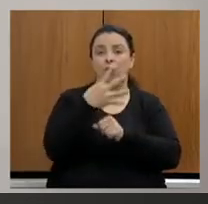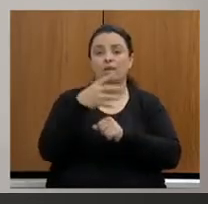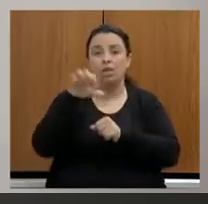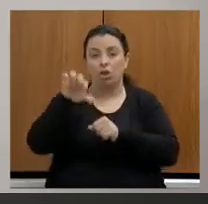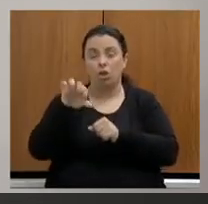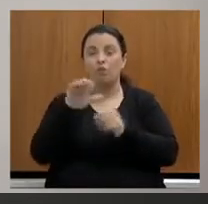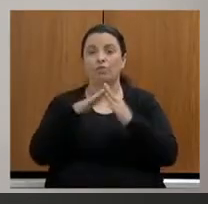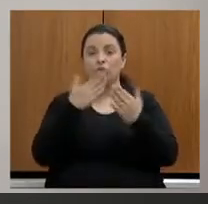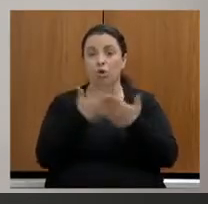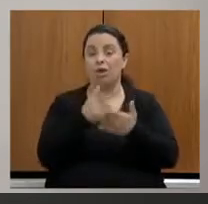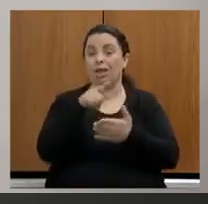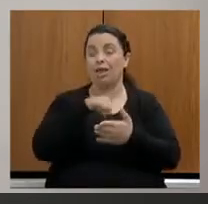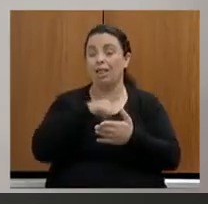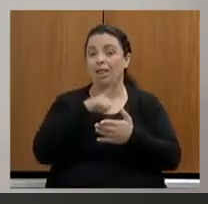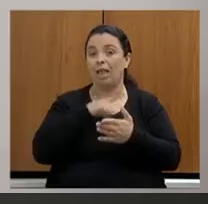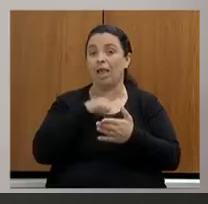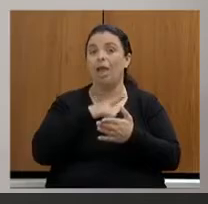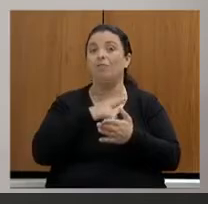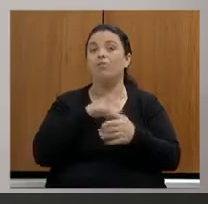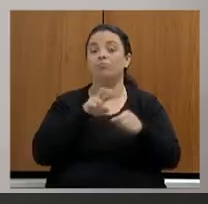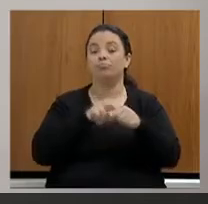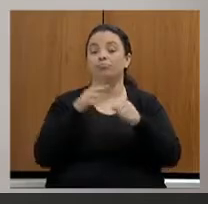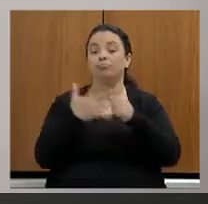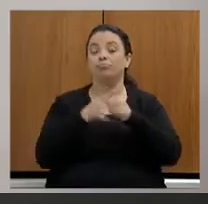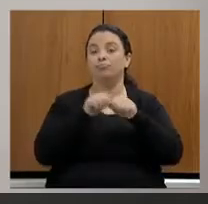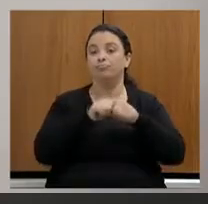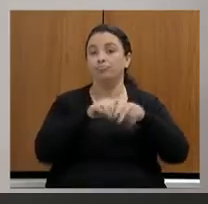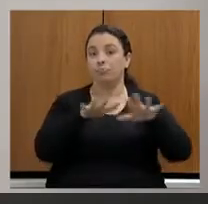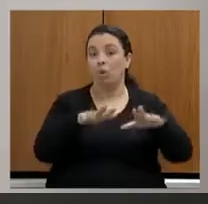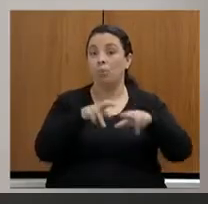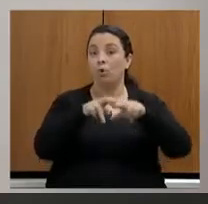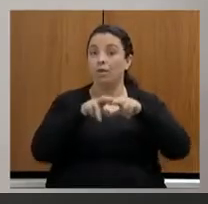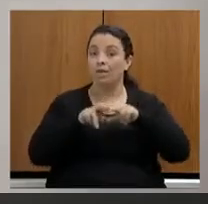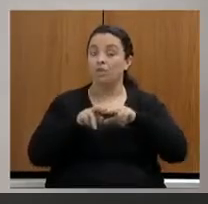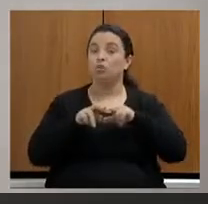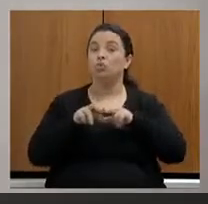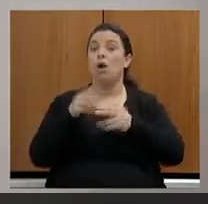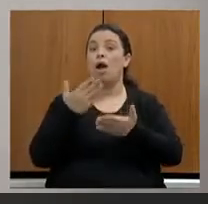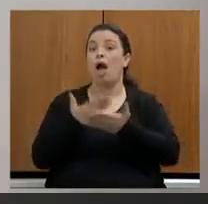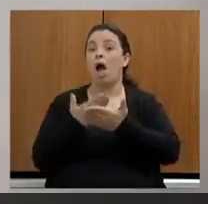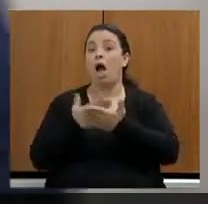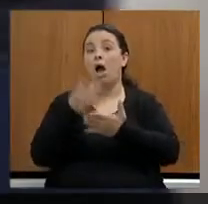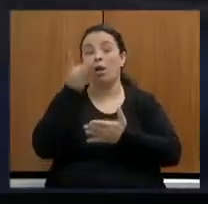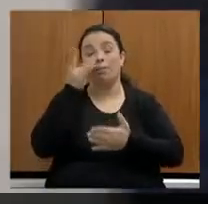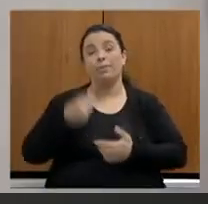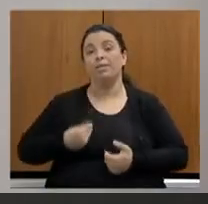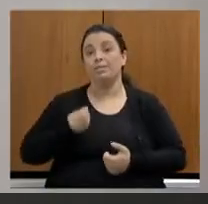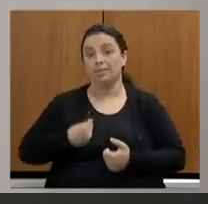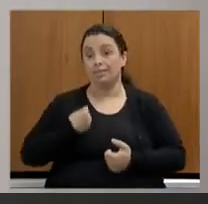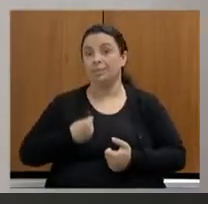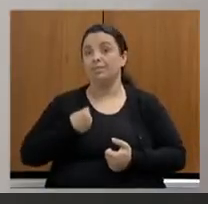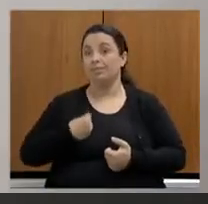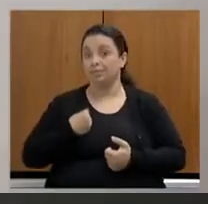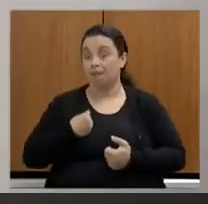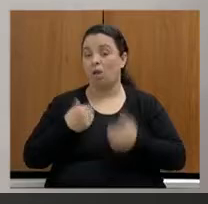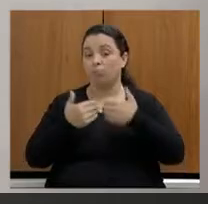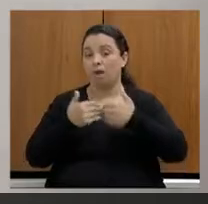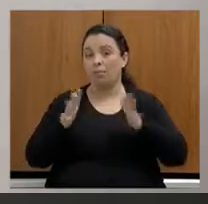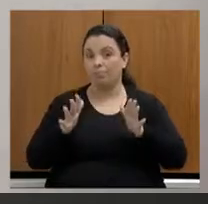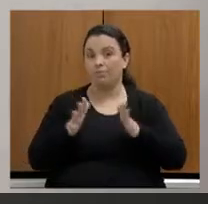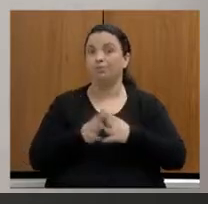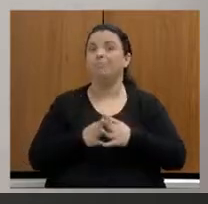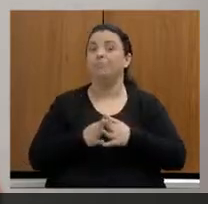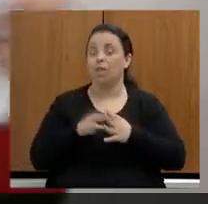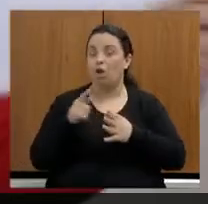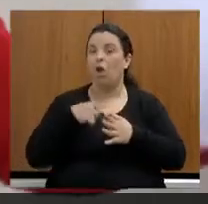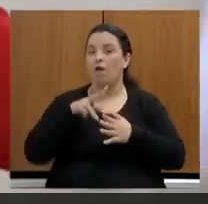19 depois do retorno das atividades escolares presenciais Nós também encaminharemos a vossa excelência é